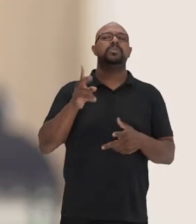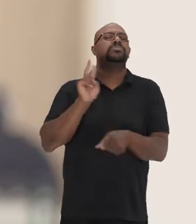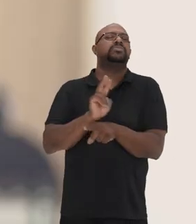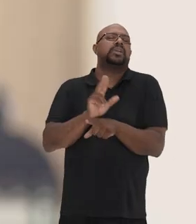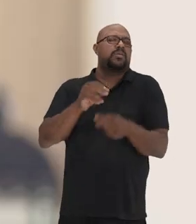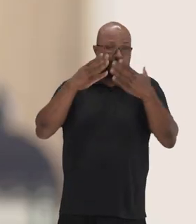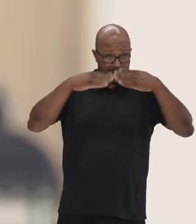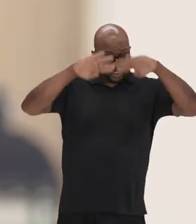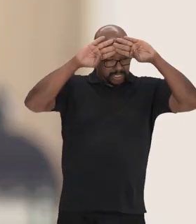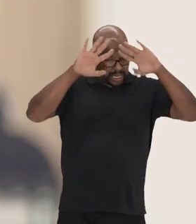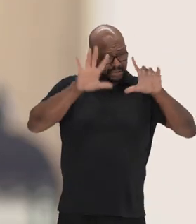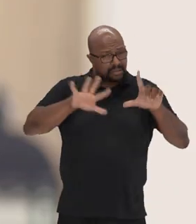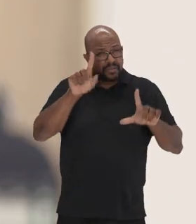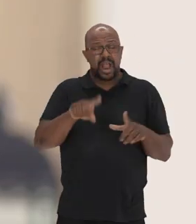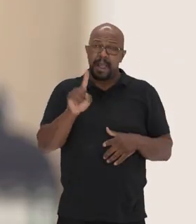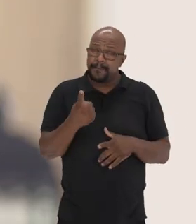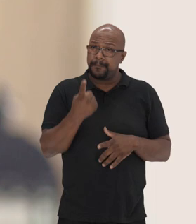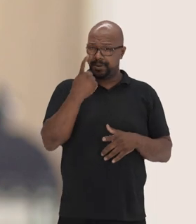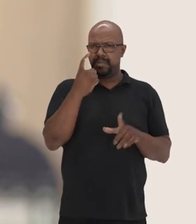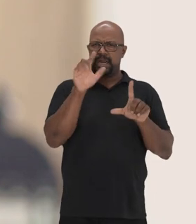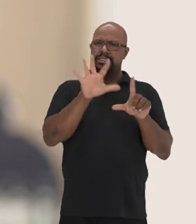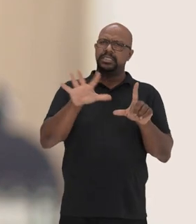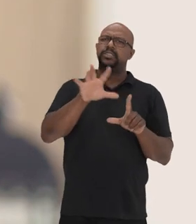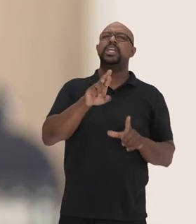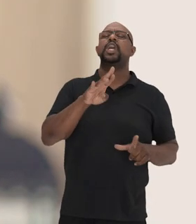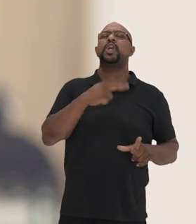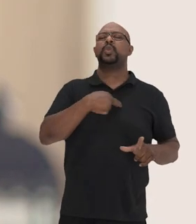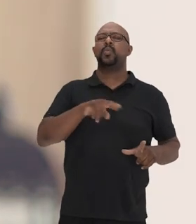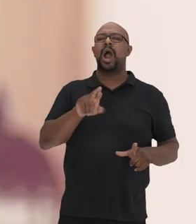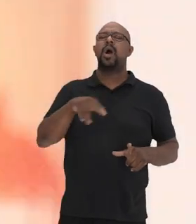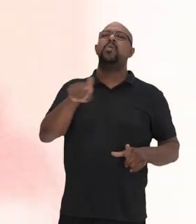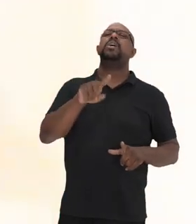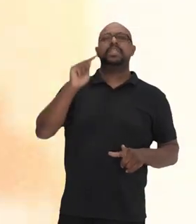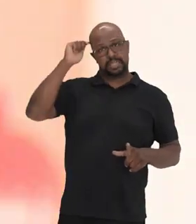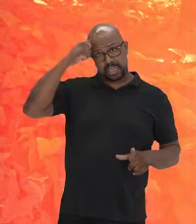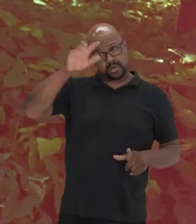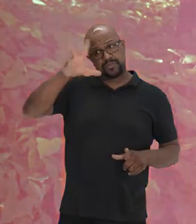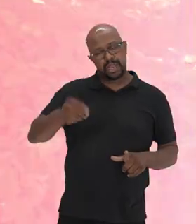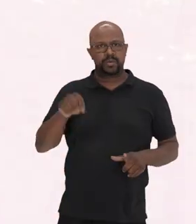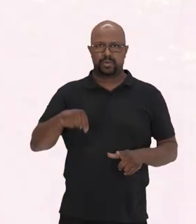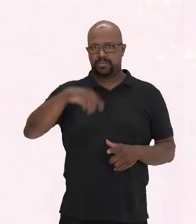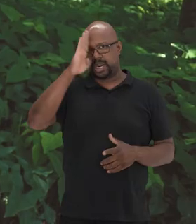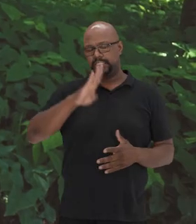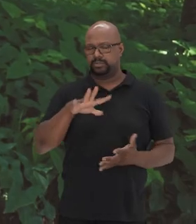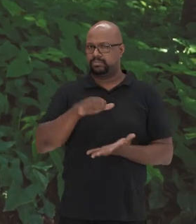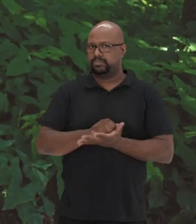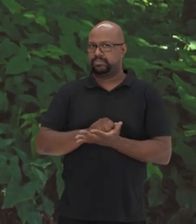Tudo indica que essa cena foi a primeira cena de um ritual negro africano registrado no Brasil